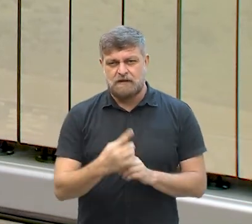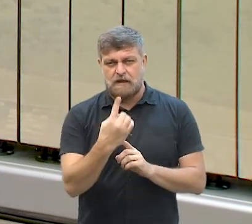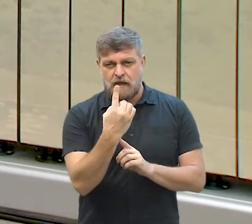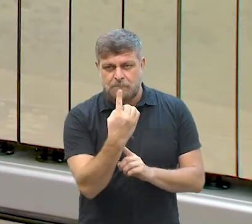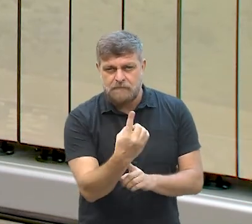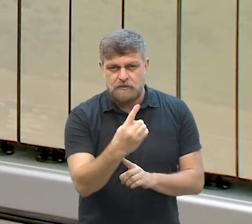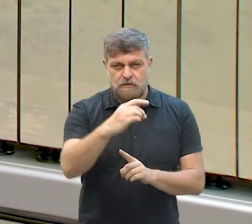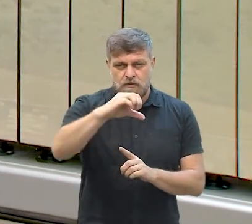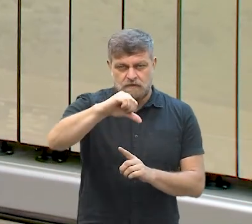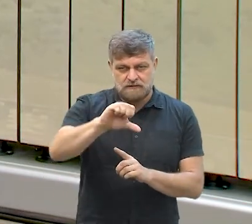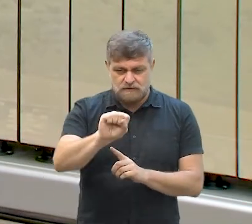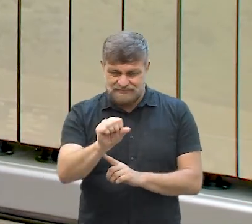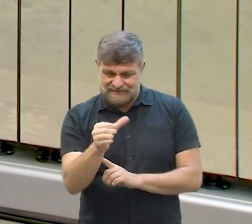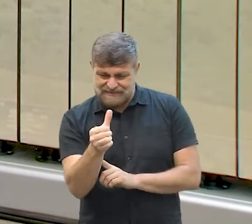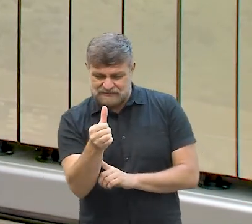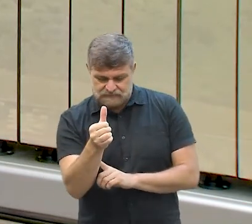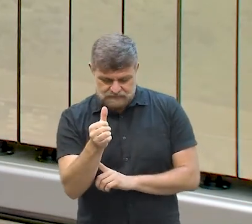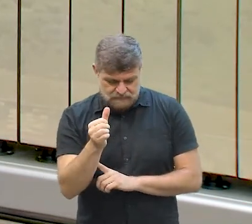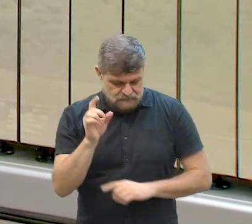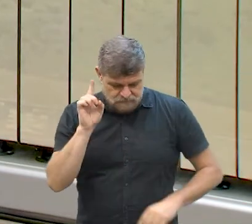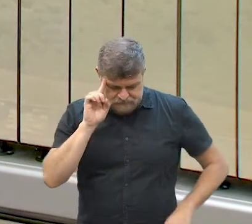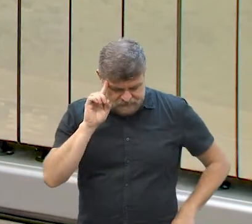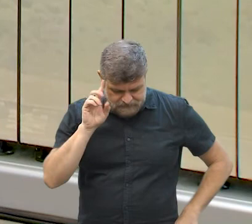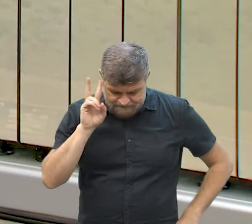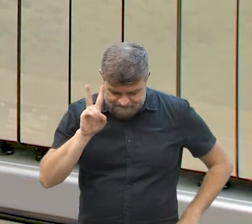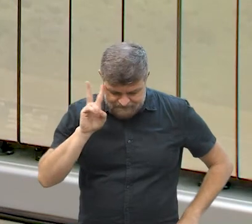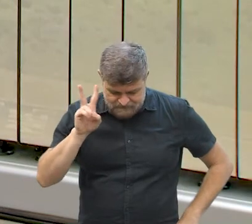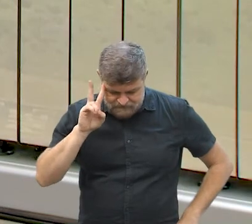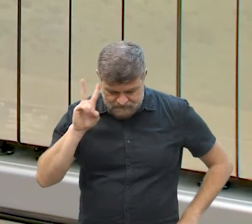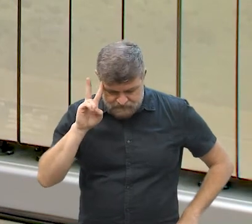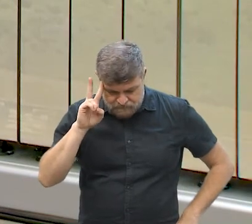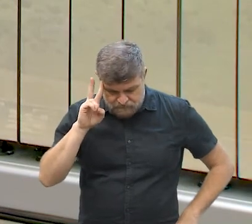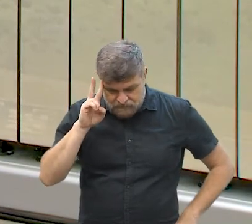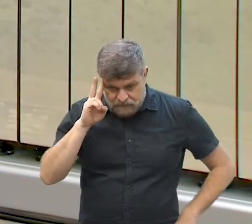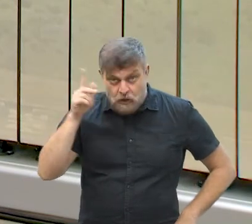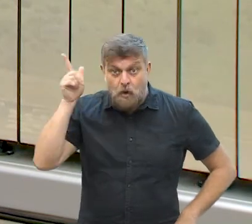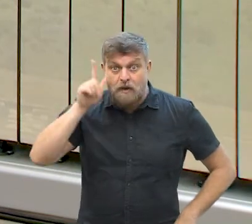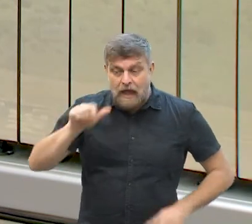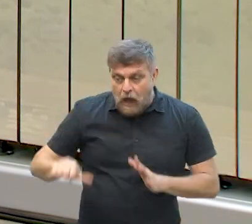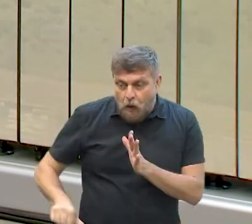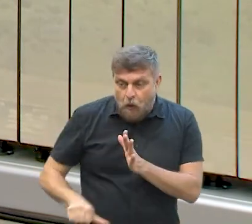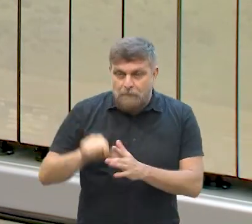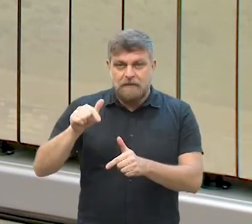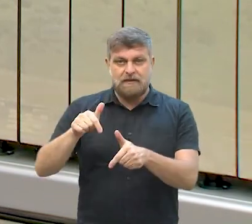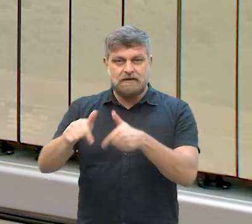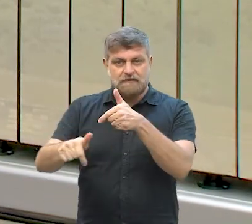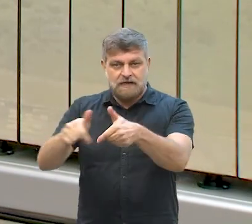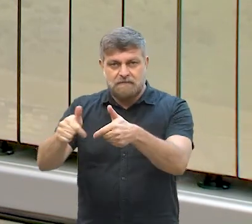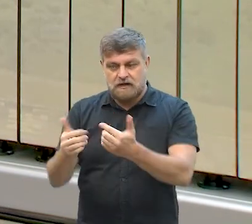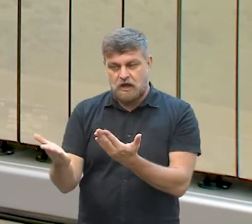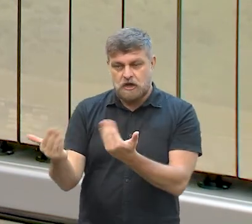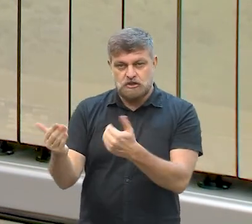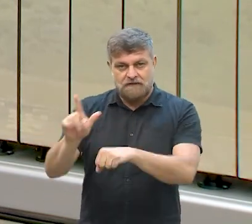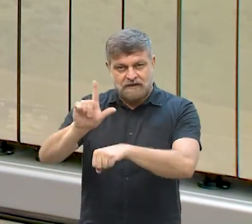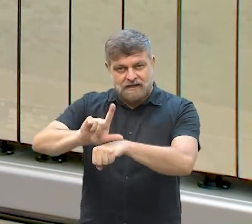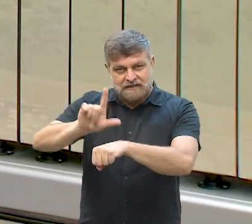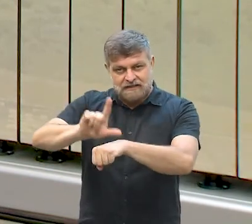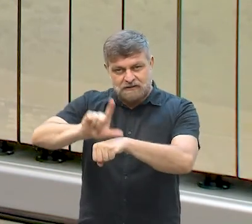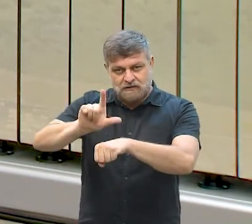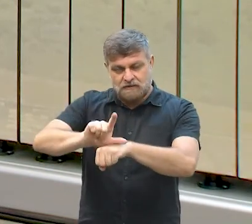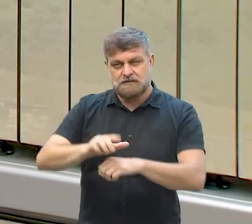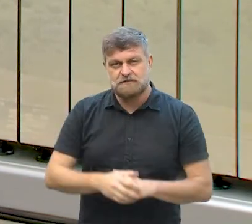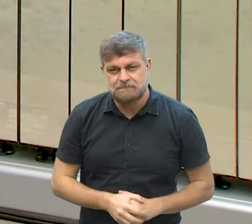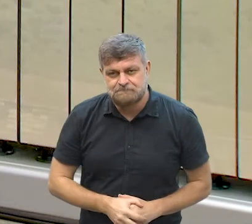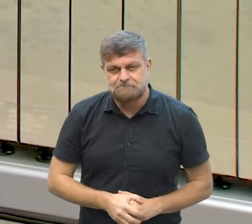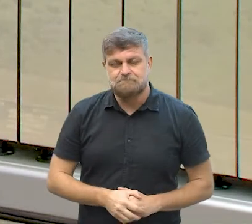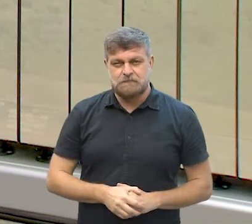era 1986, né? Tô lembrando a data aqui, mas em 86 eu consegui meu primeiro emprego, que foi como office boy do MAP, né? Na Praça